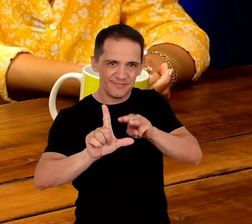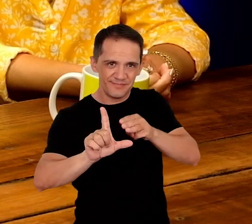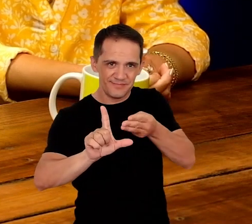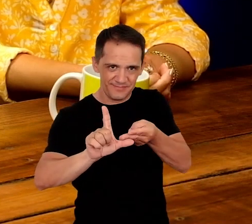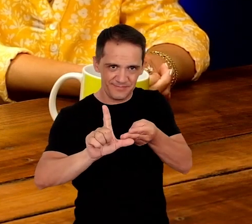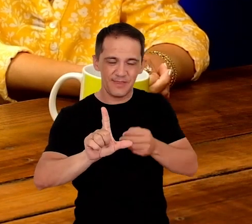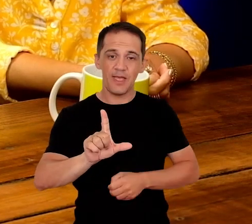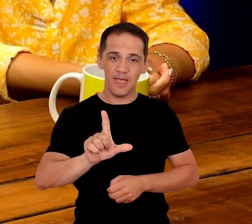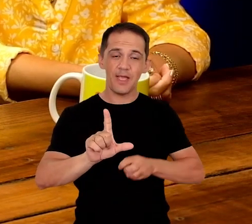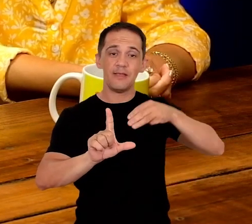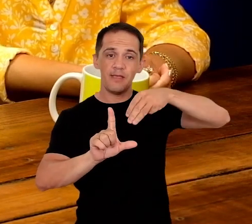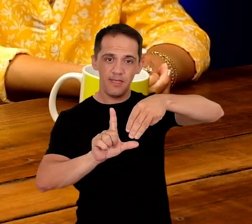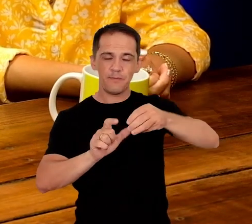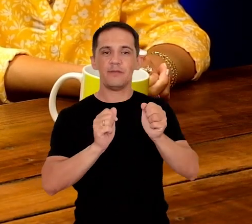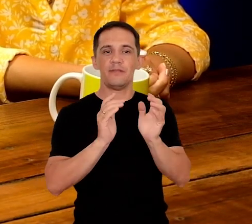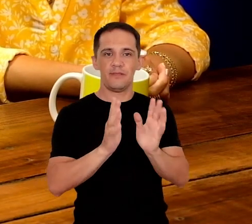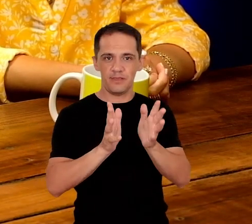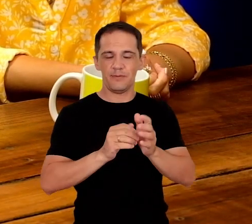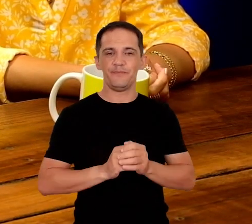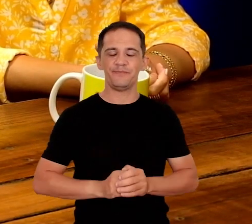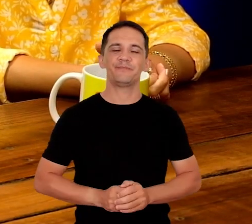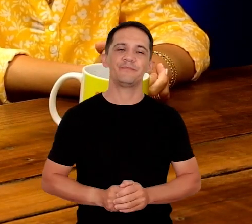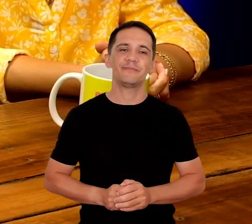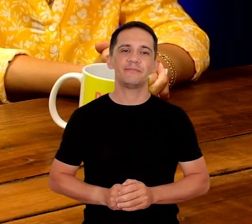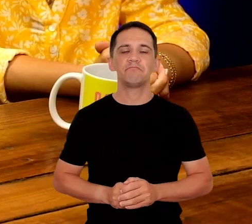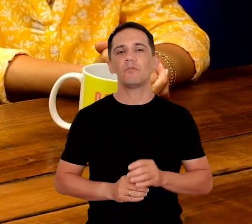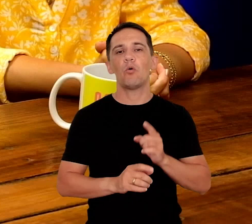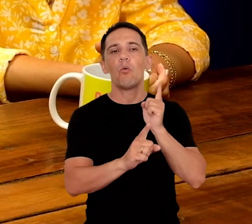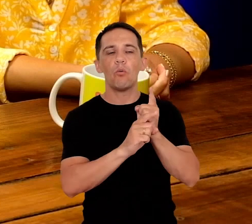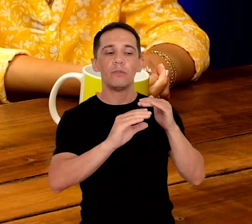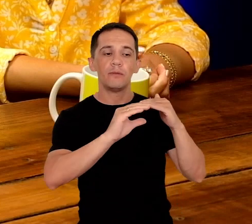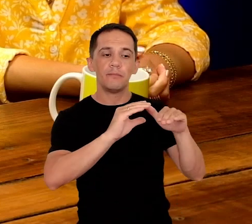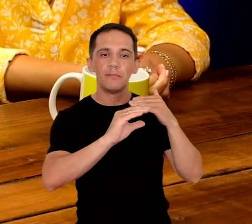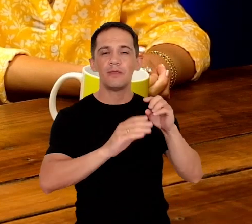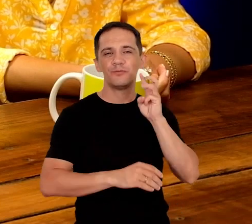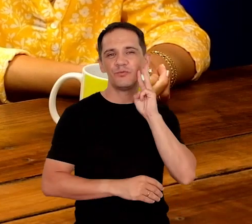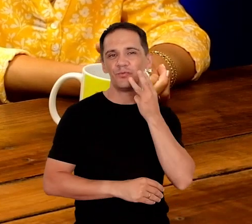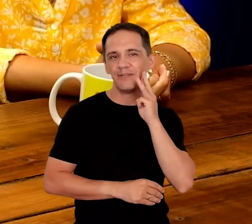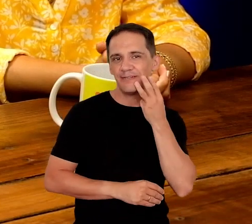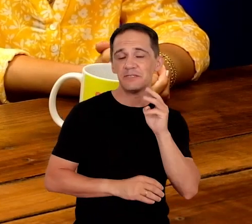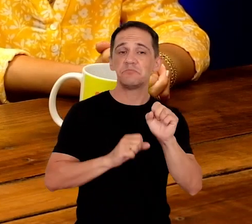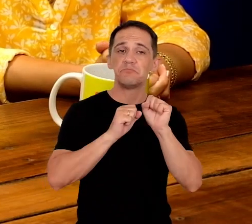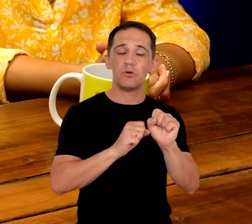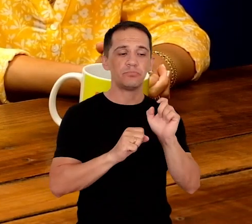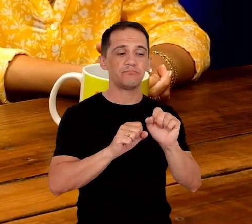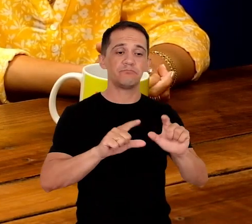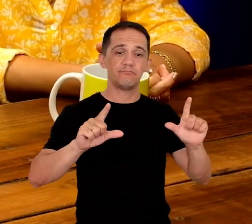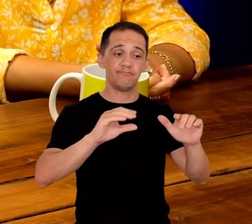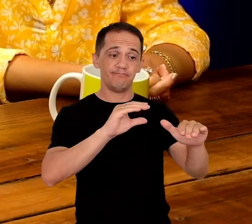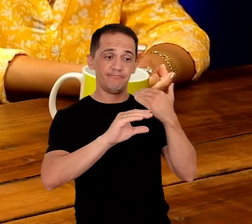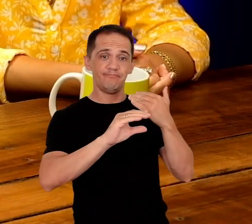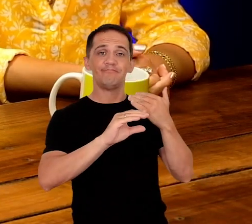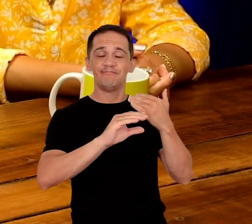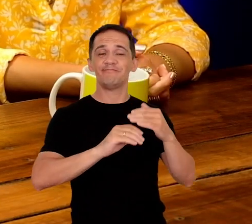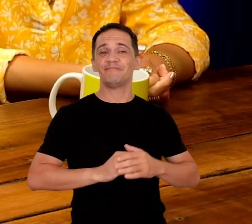né? @lm.libras. Ali tem o nosso e-mail, tem o nosso WhatsApp, clicar ali vai cair direto, né? E site a